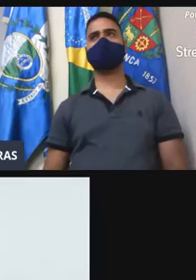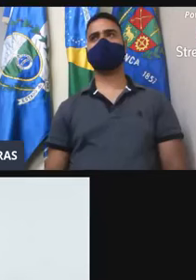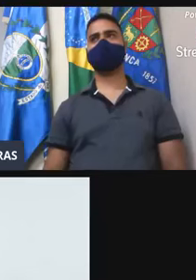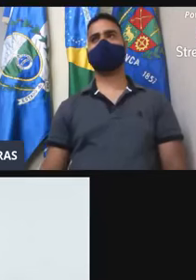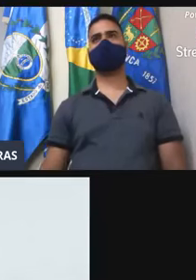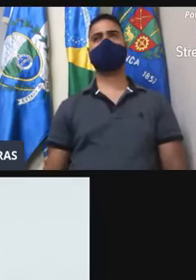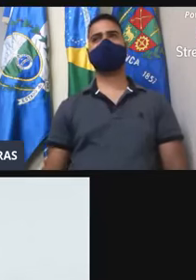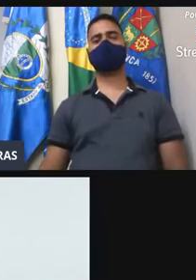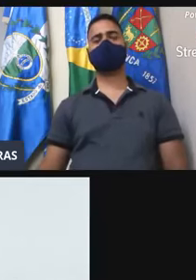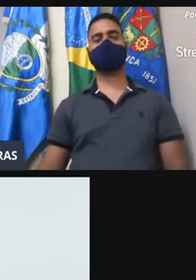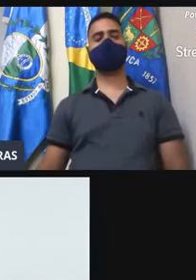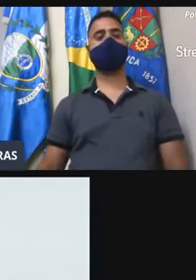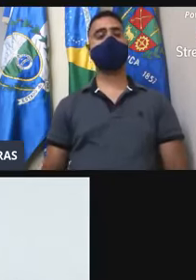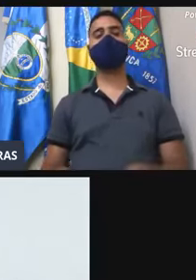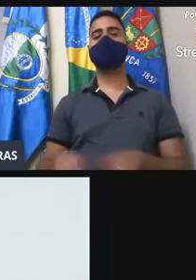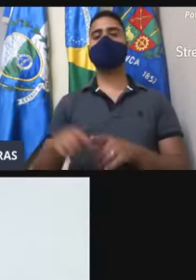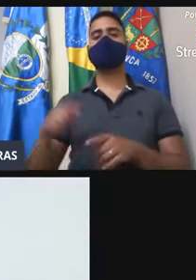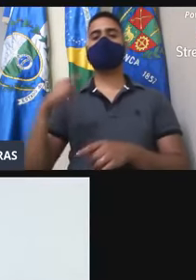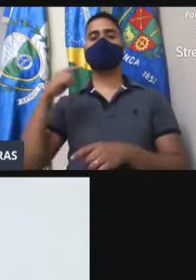cresce tanto e a sujeira,